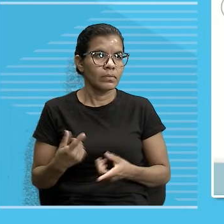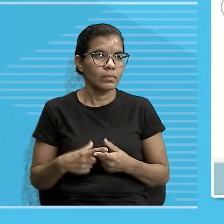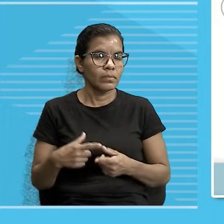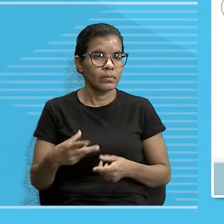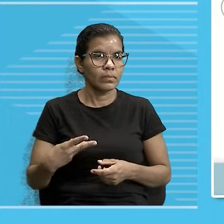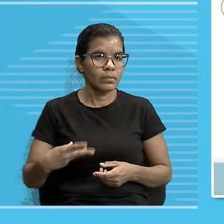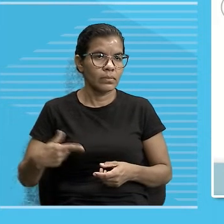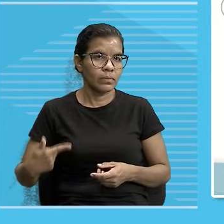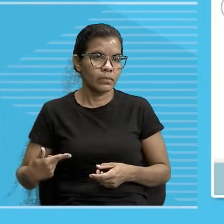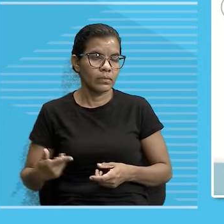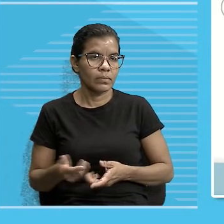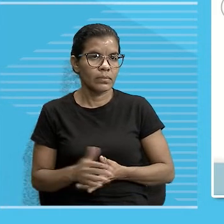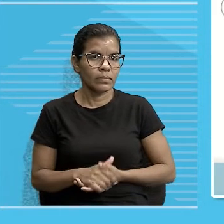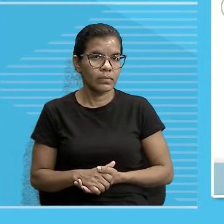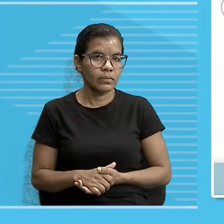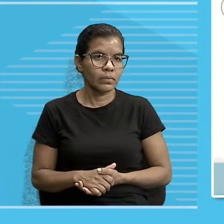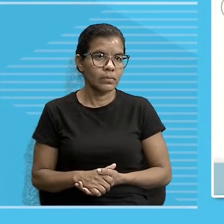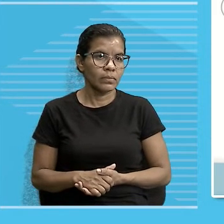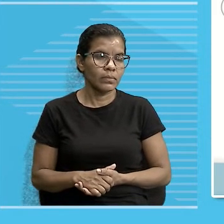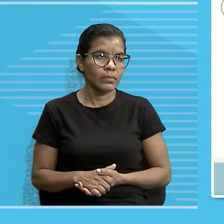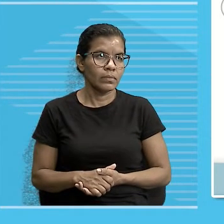5 multiplica 32.